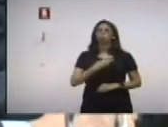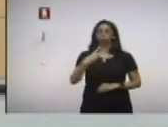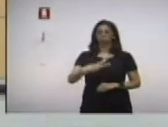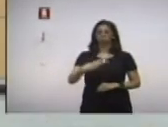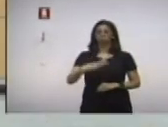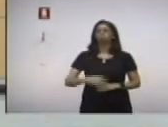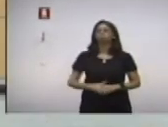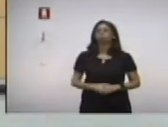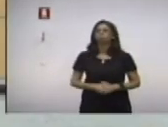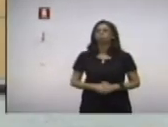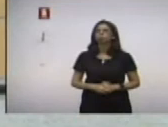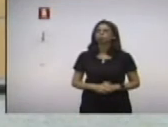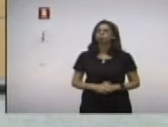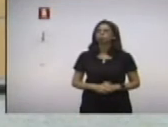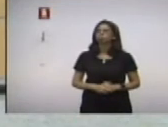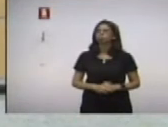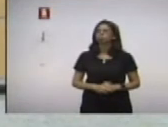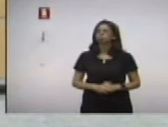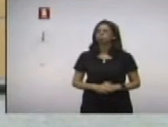2